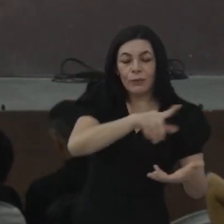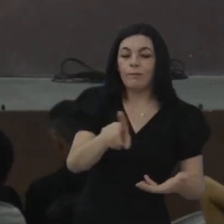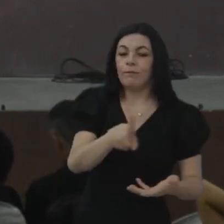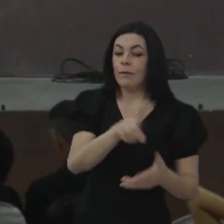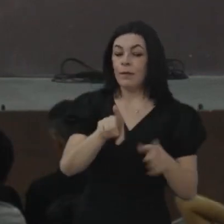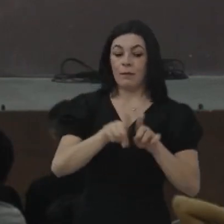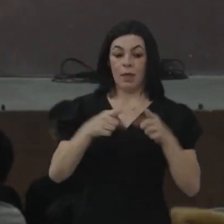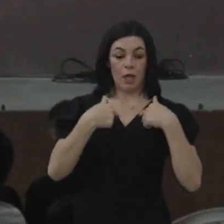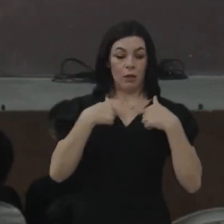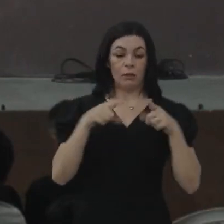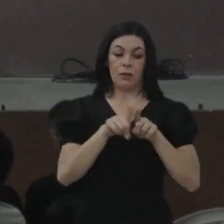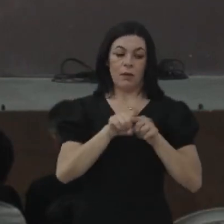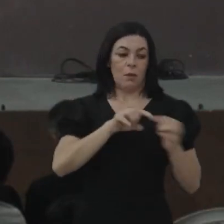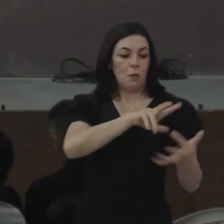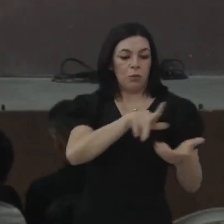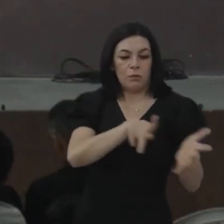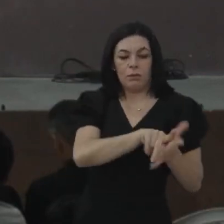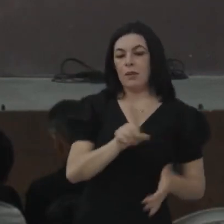não sou.